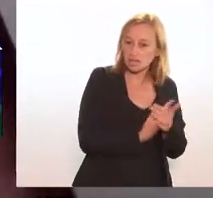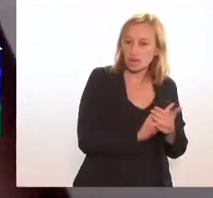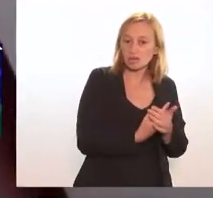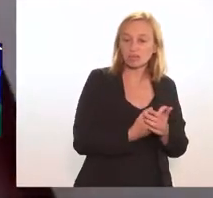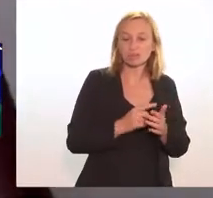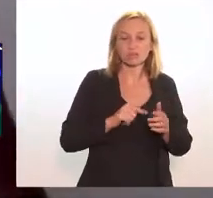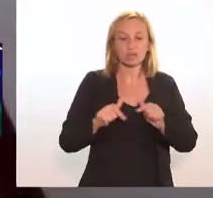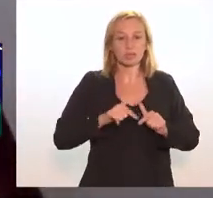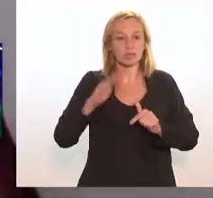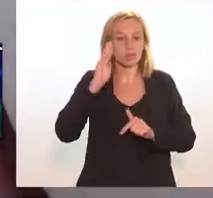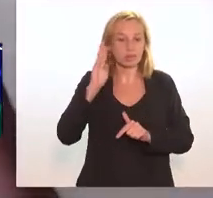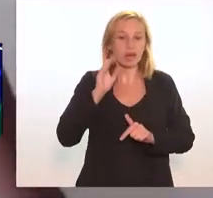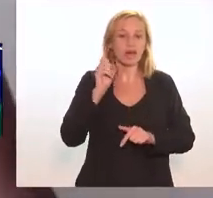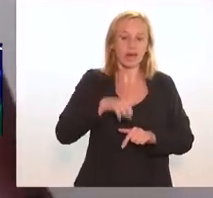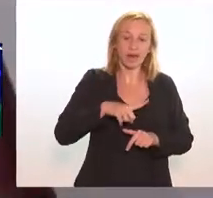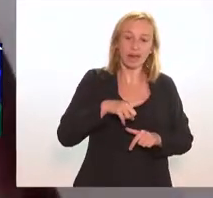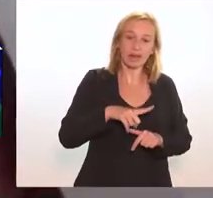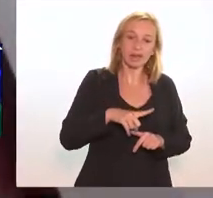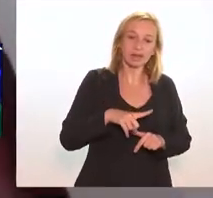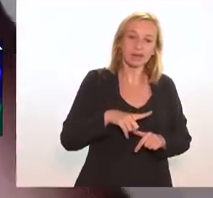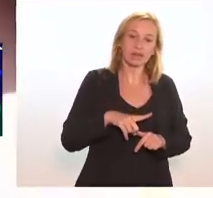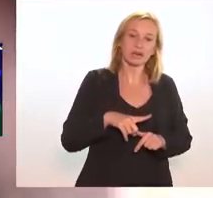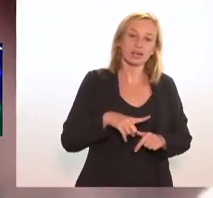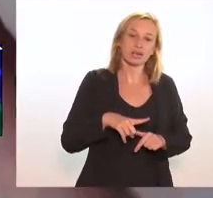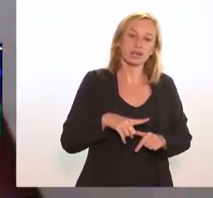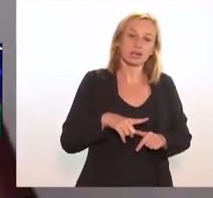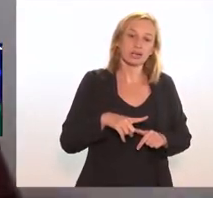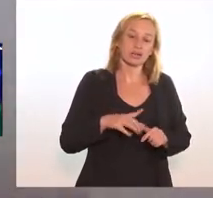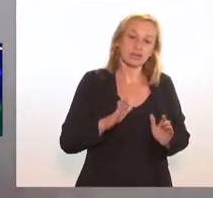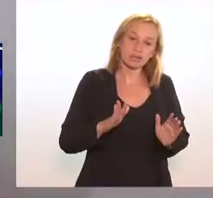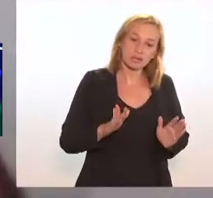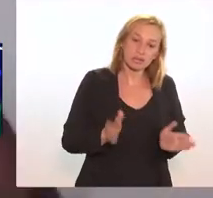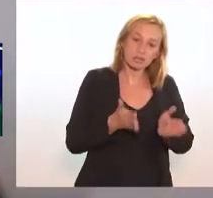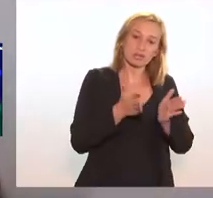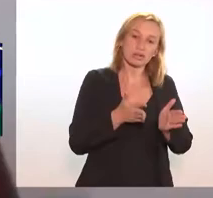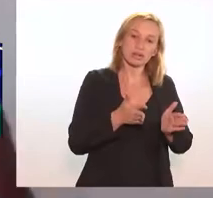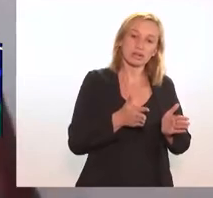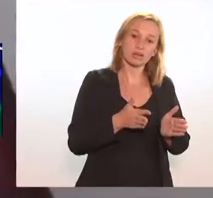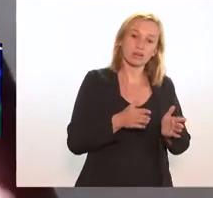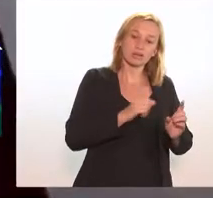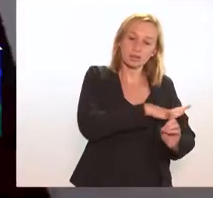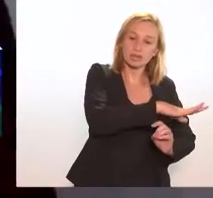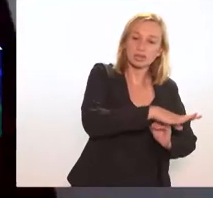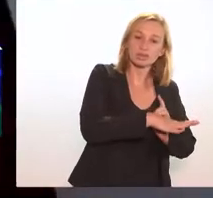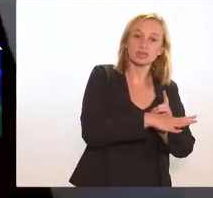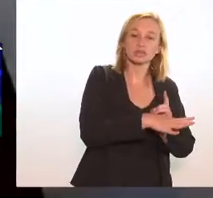essencial, necessariamente empurra a nossa sociedade como um todo para uma